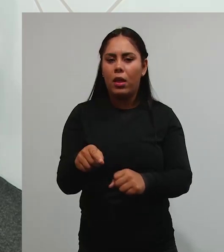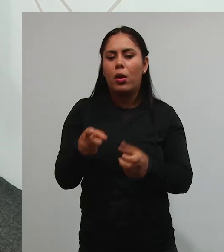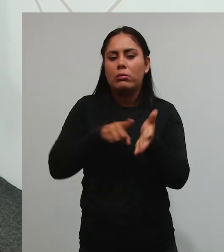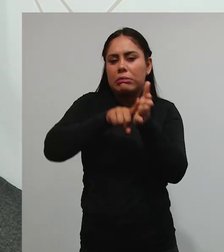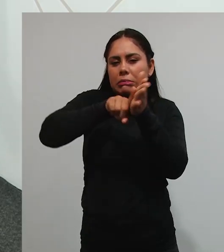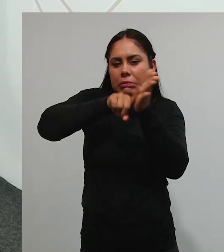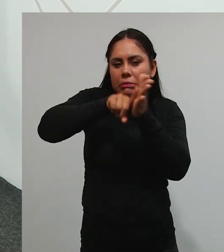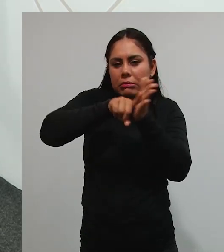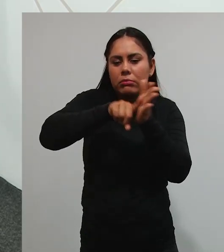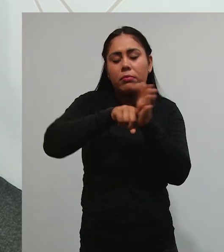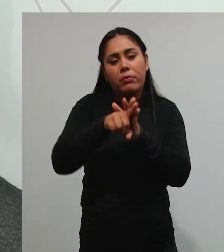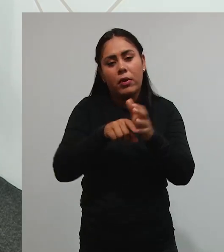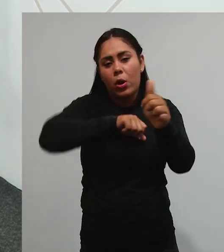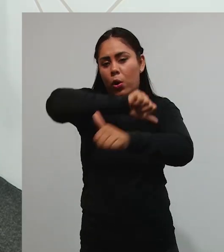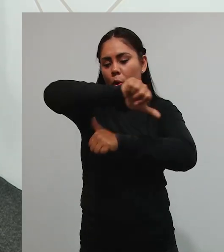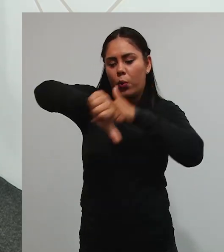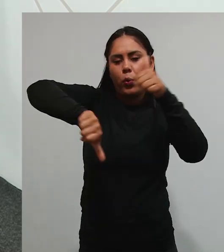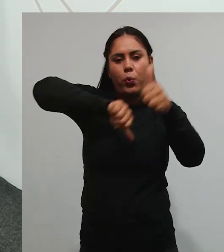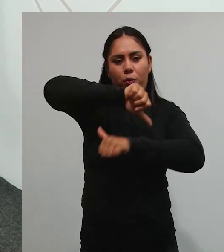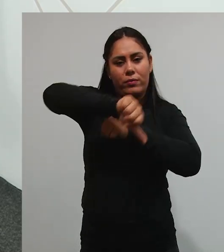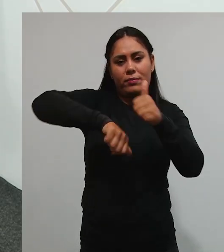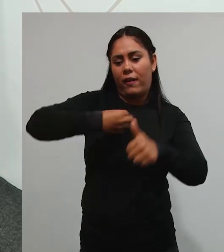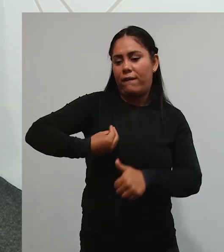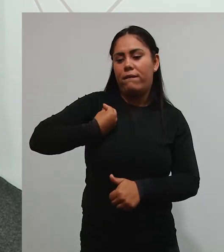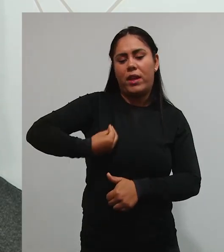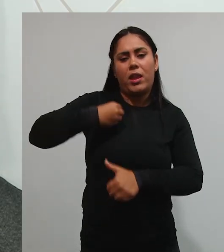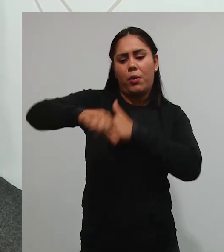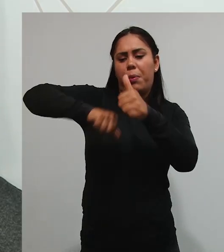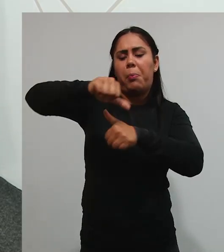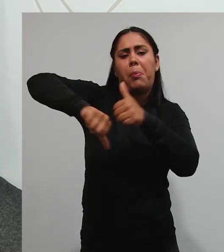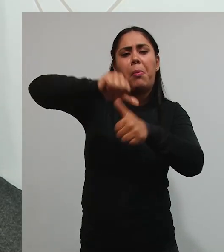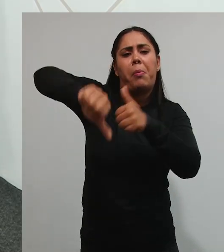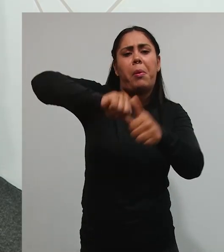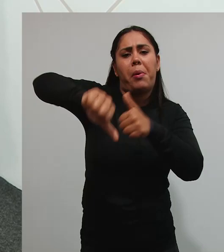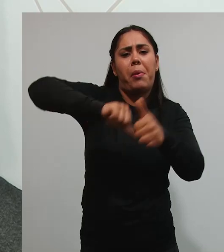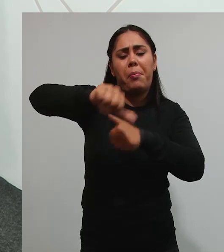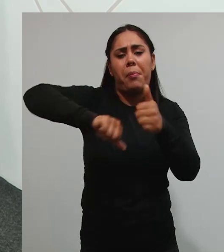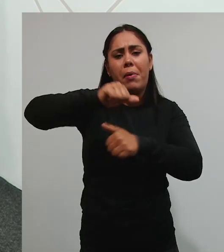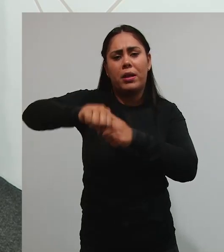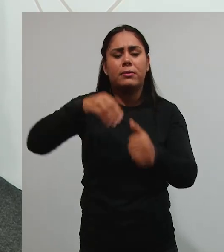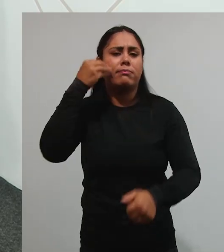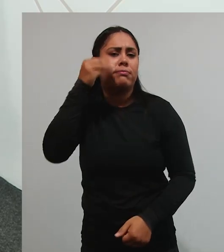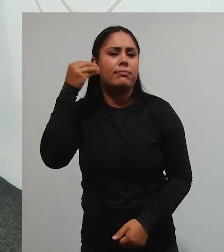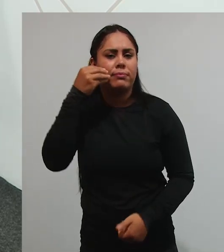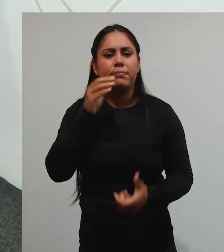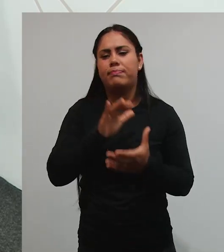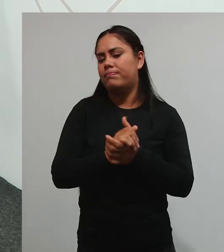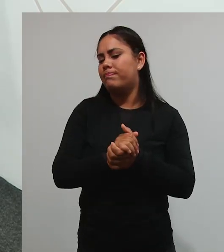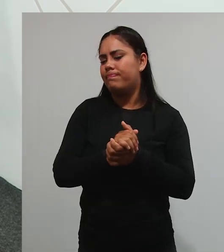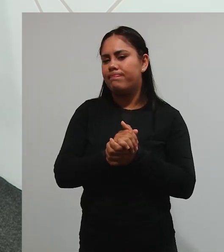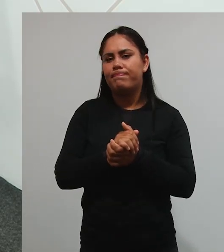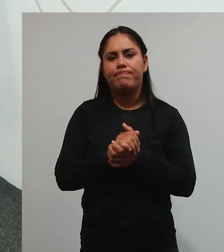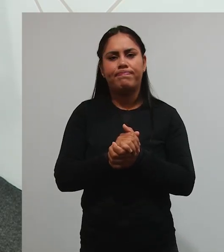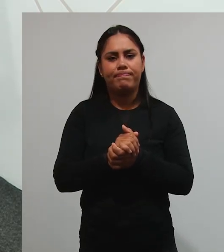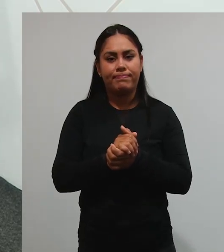rua, pesquisou e transformou realidades por meio da sua própria vida, da sua própria